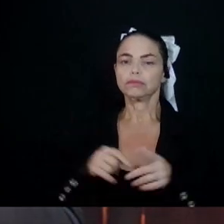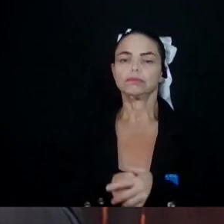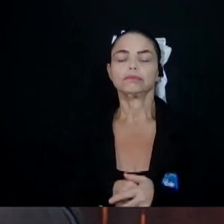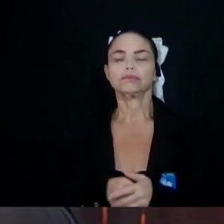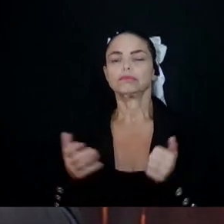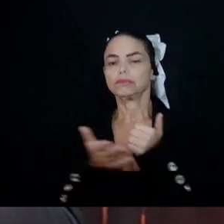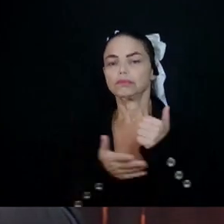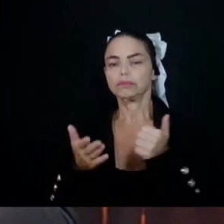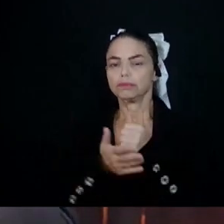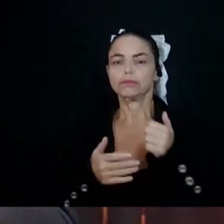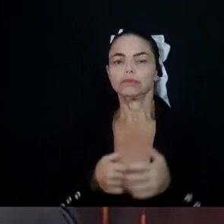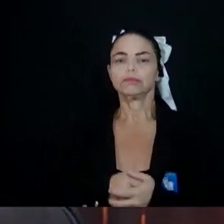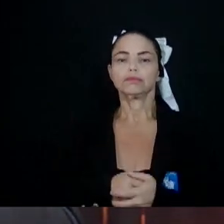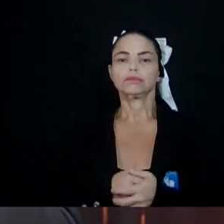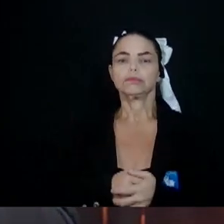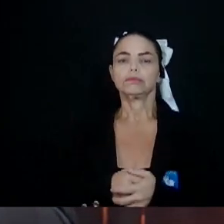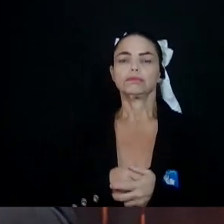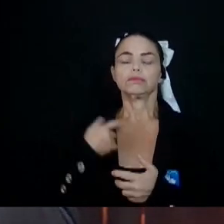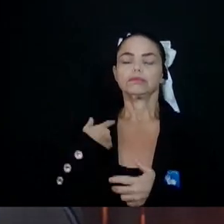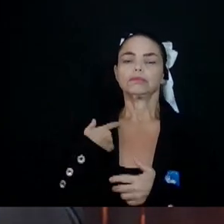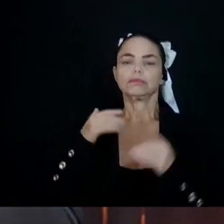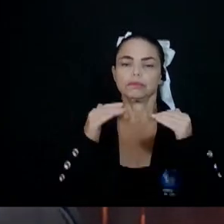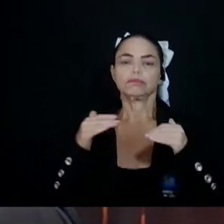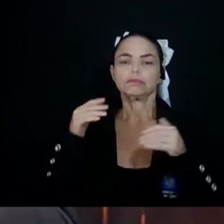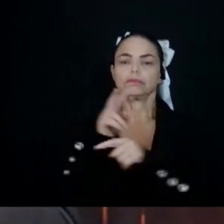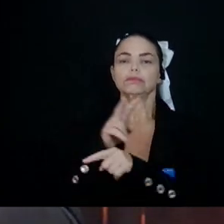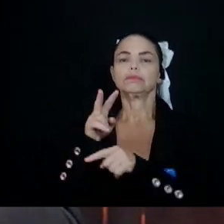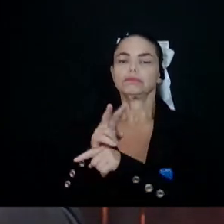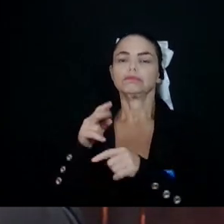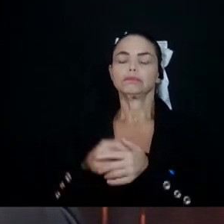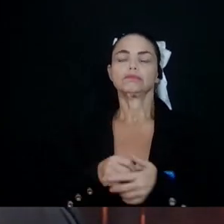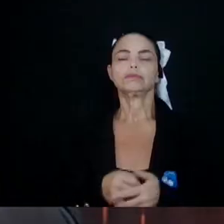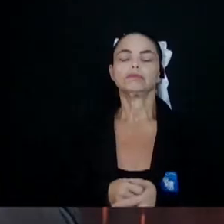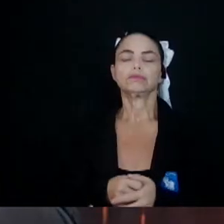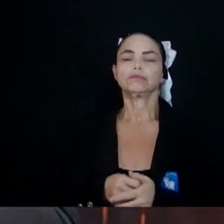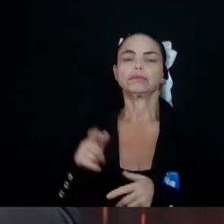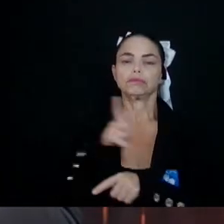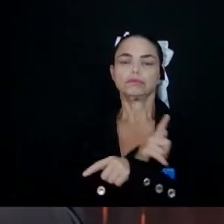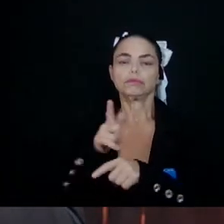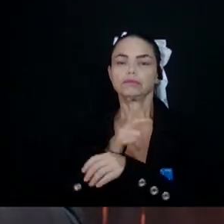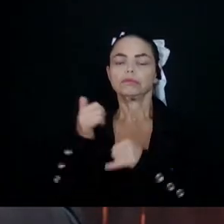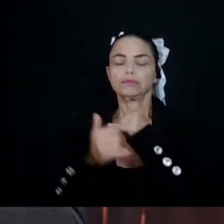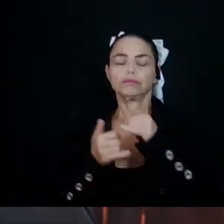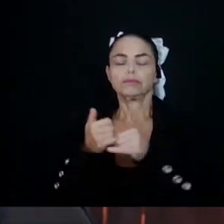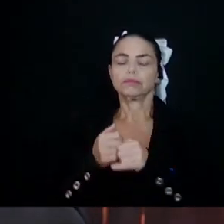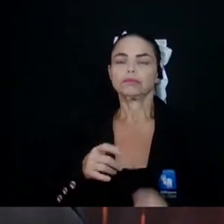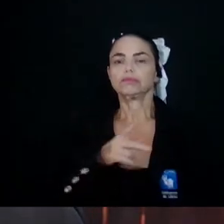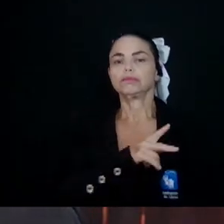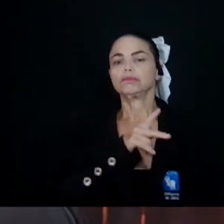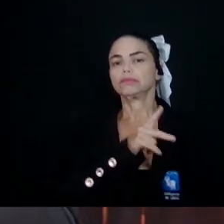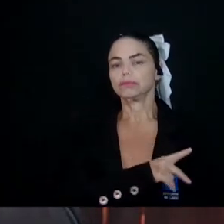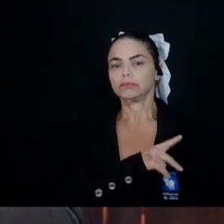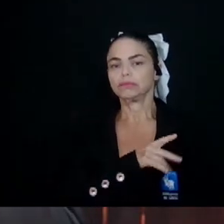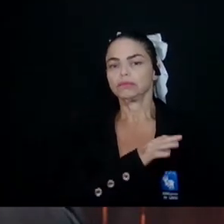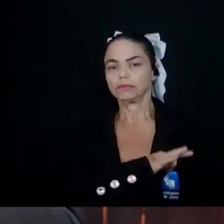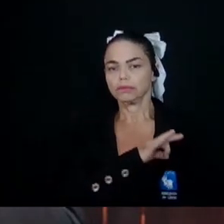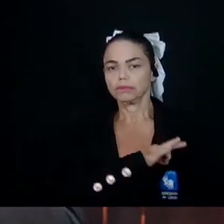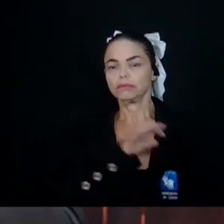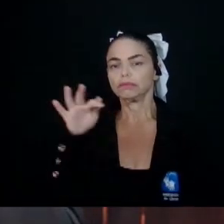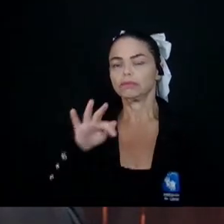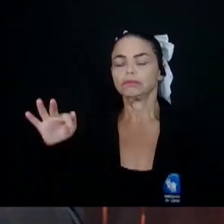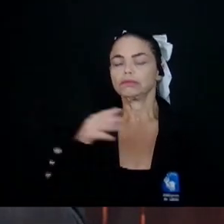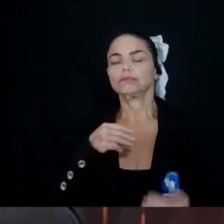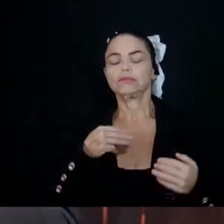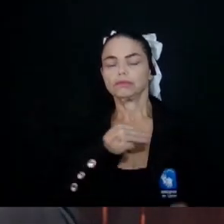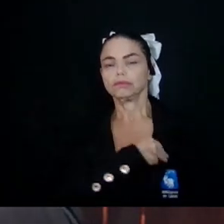isso. A Autoridade Nacional de Proteção de Dados, Comitê Gestor da Internet e Polícia Federal são os principais, e o Ministério Público, lógico, que